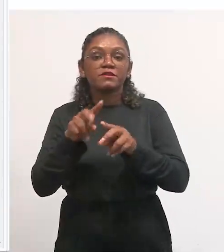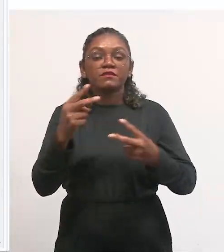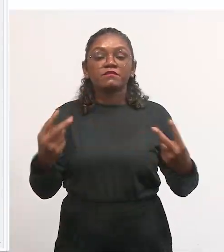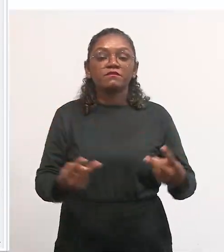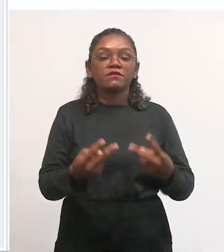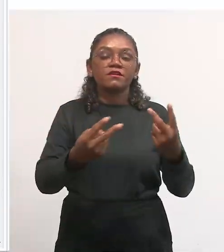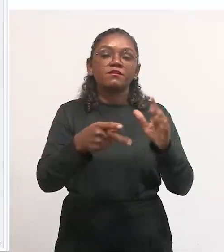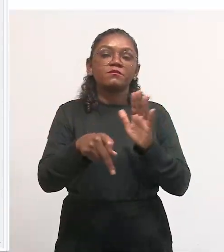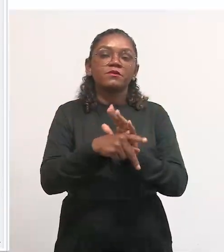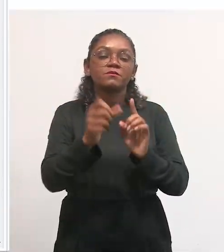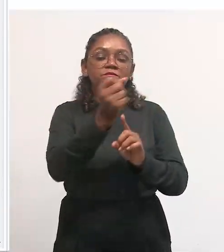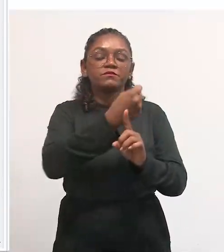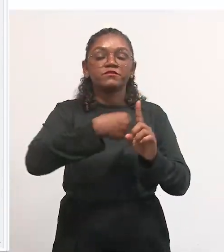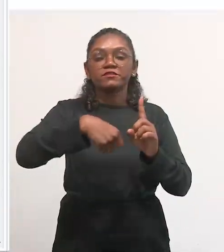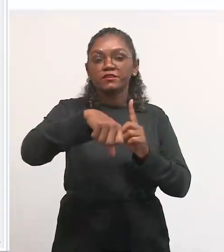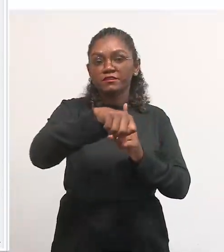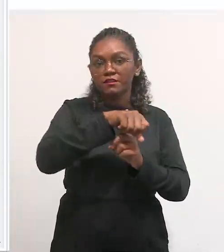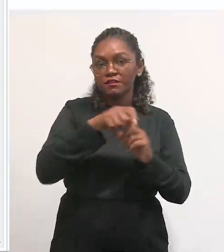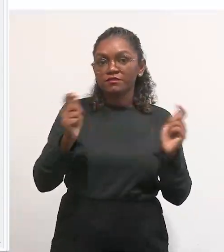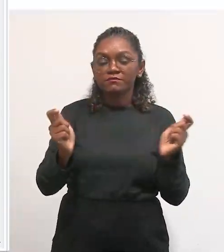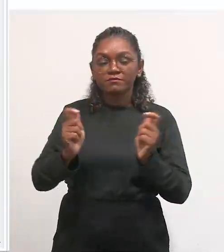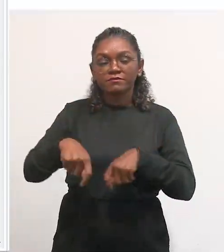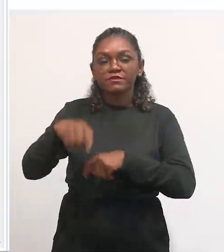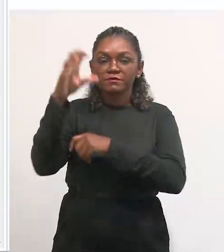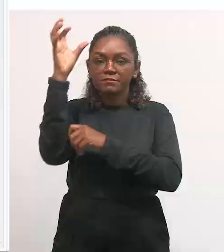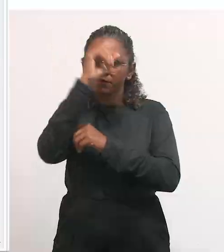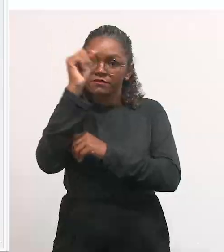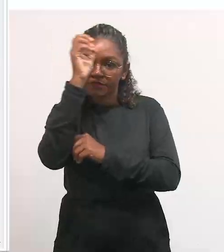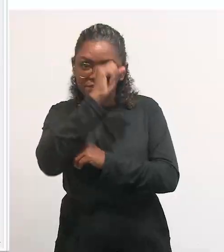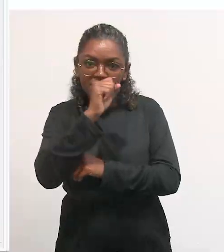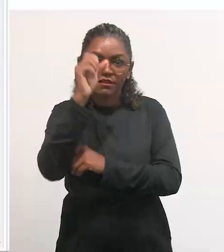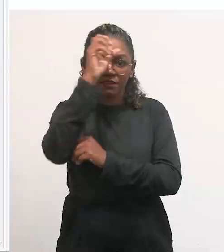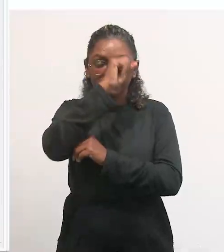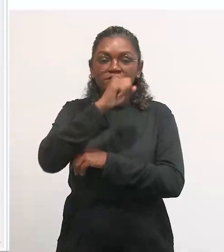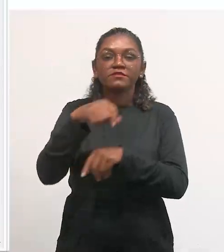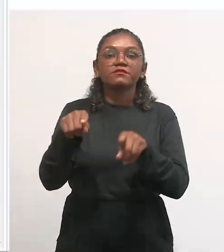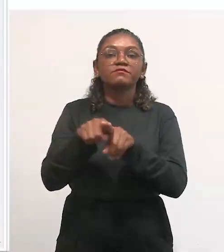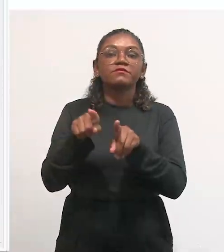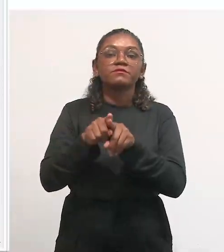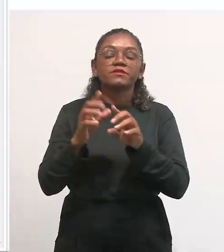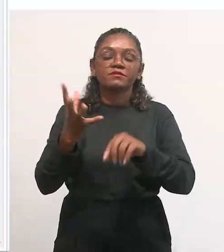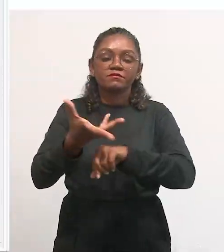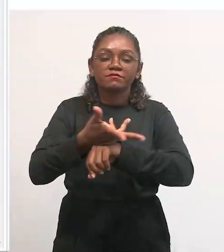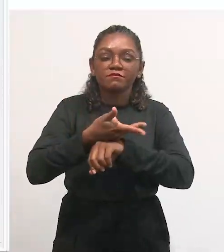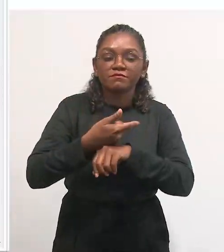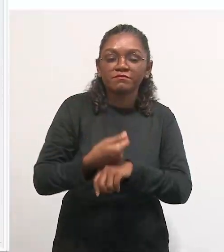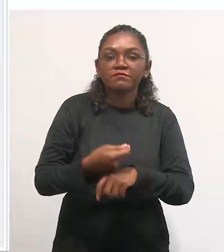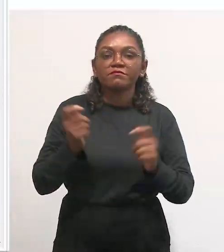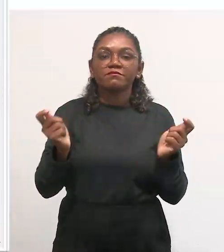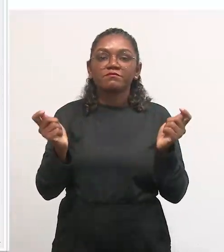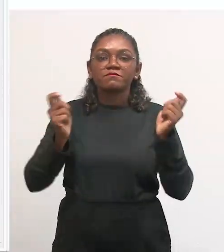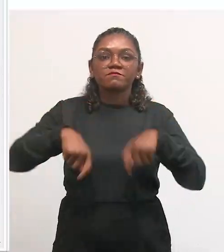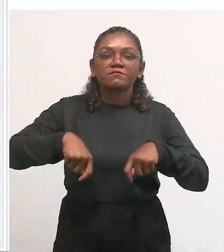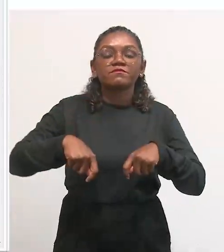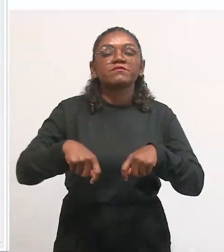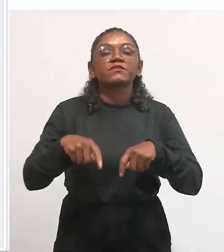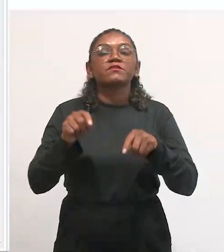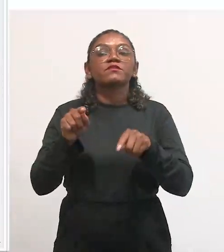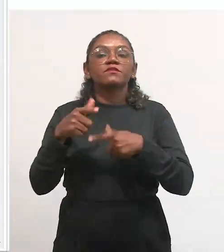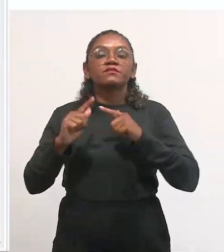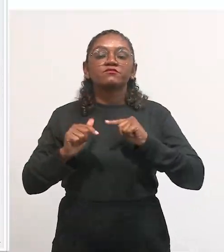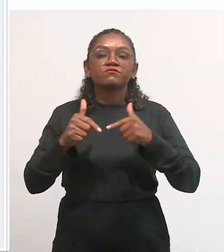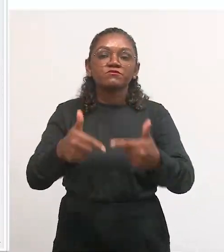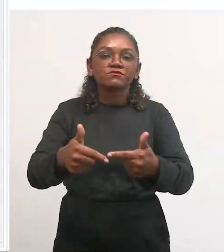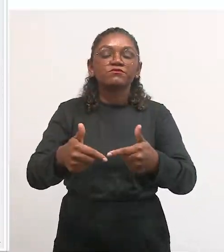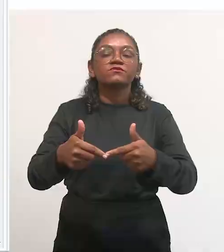de aprendizagem, considerando habilidades e formação de atitudes e valores, o fortalecimento dos vínculos